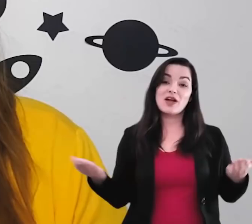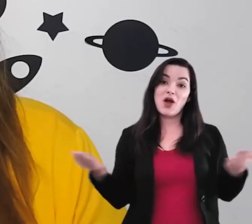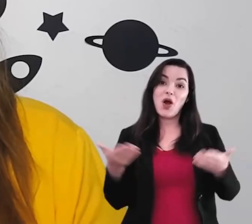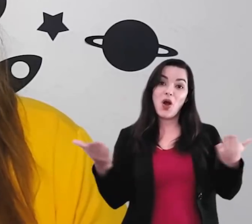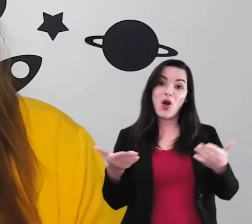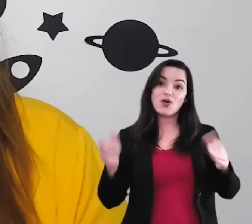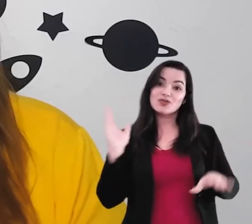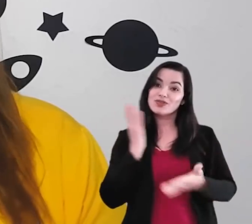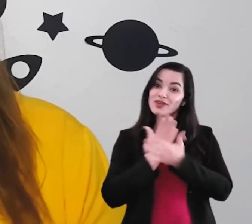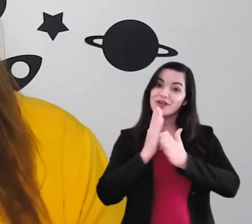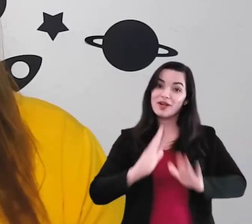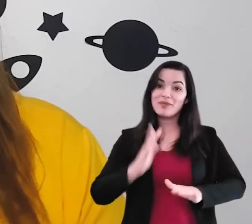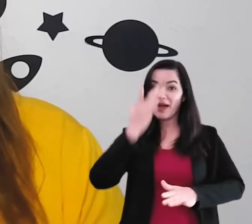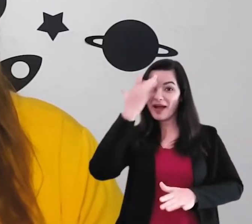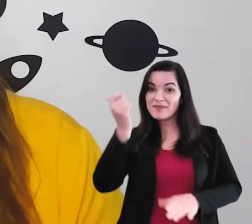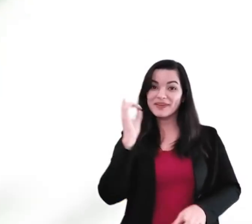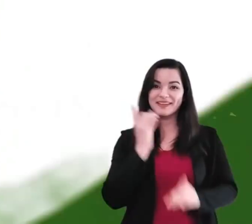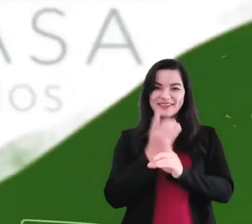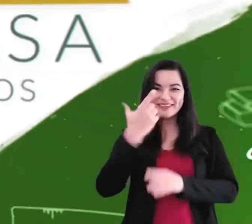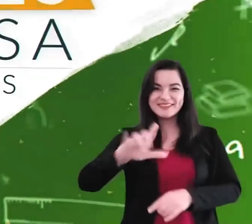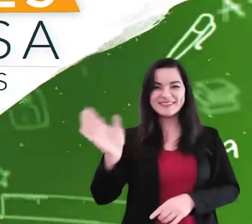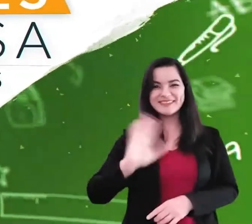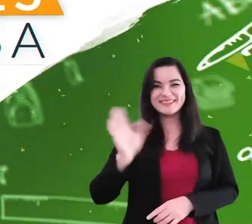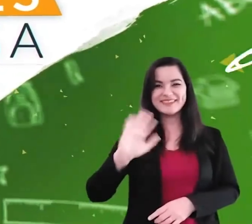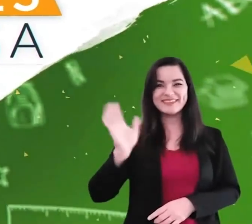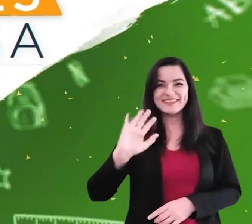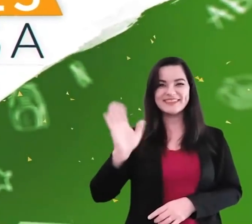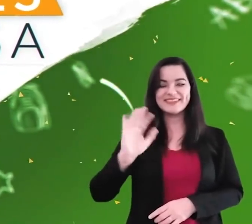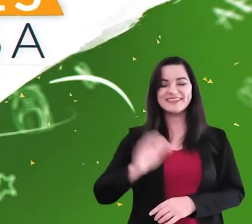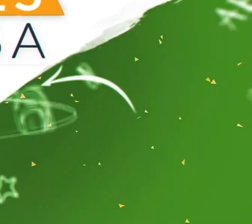você amanhã. Até lá!